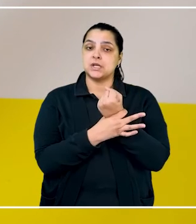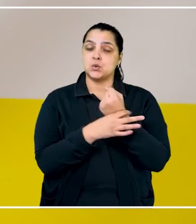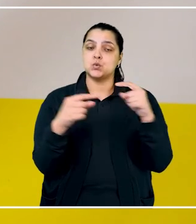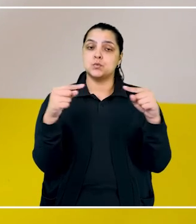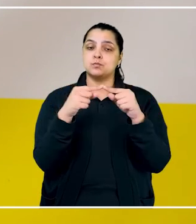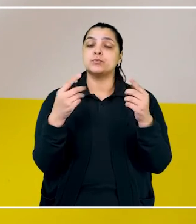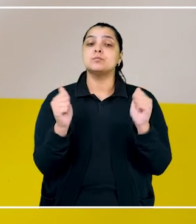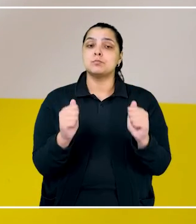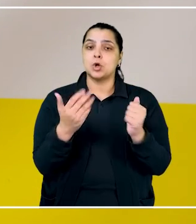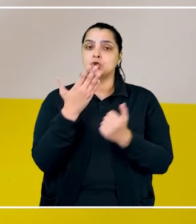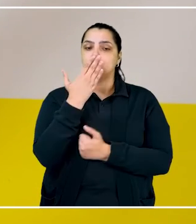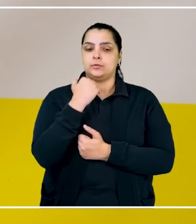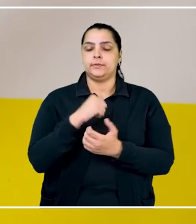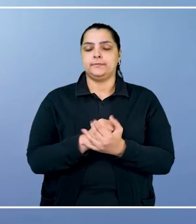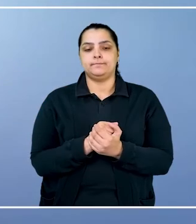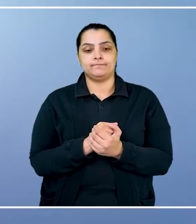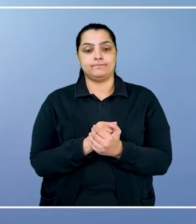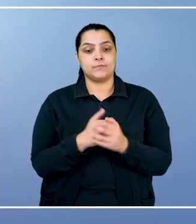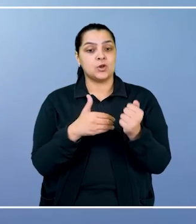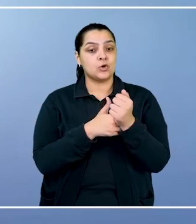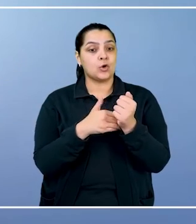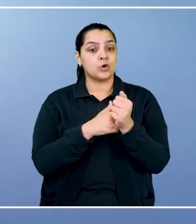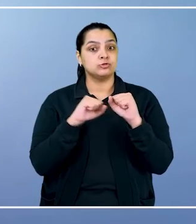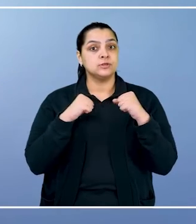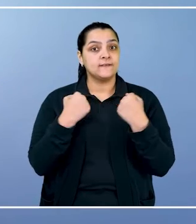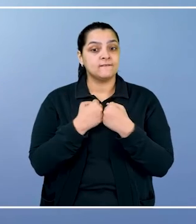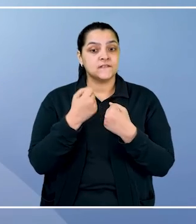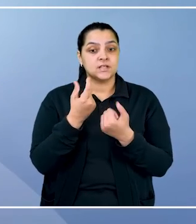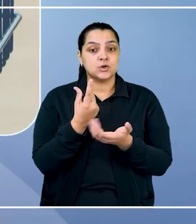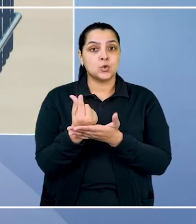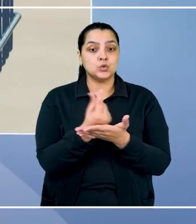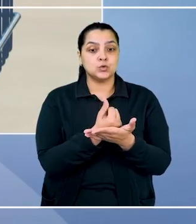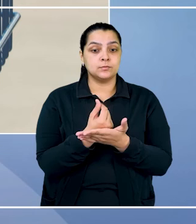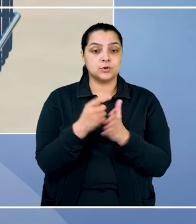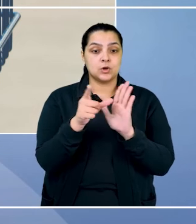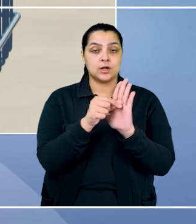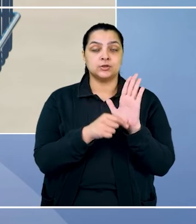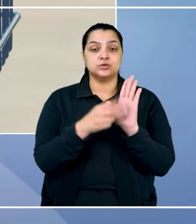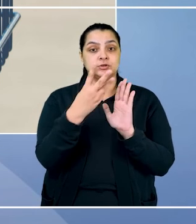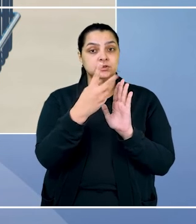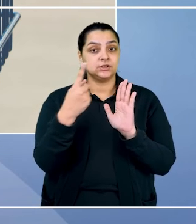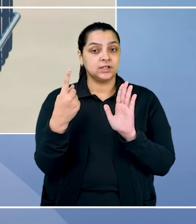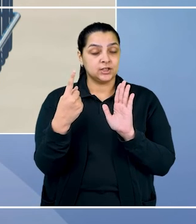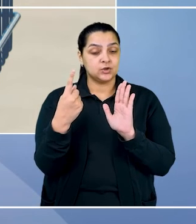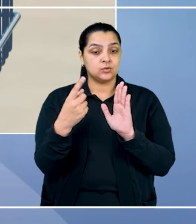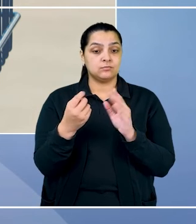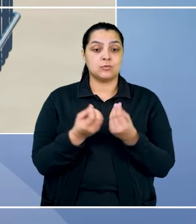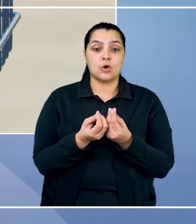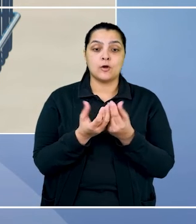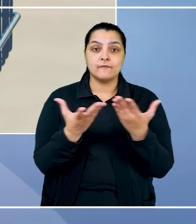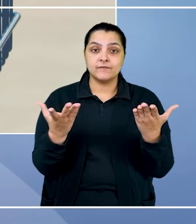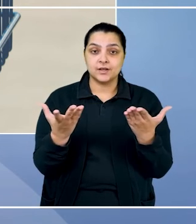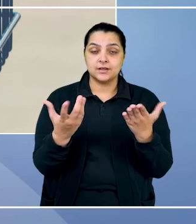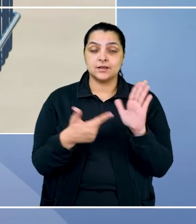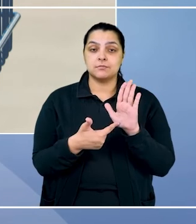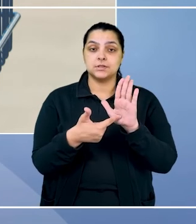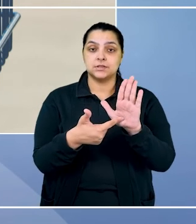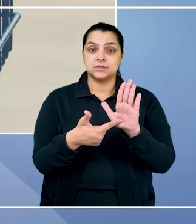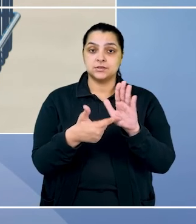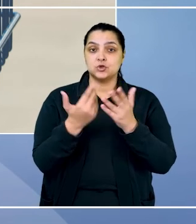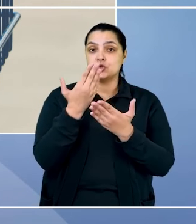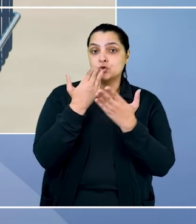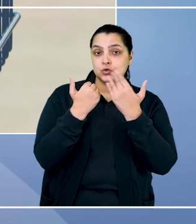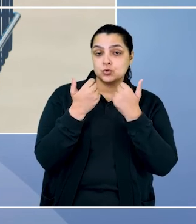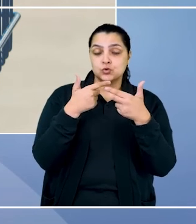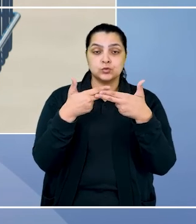seguro e adequado para consumo. O Código de Defesa do Consumidor prevê no artigo 31 que a oferta e apresentação